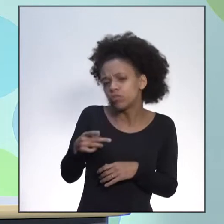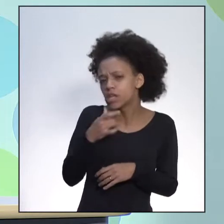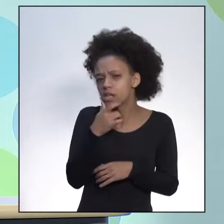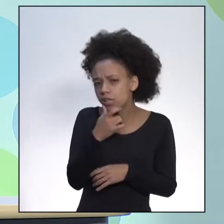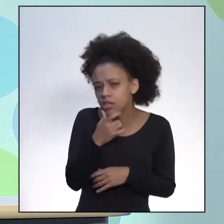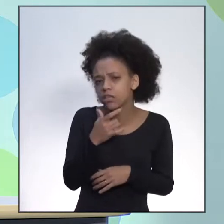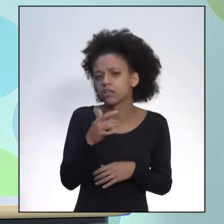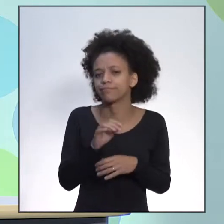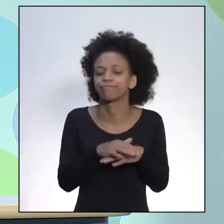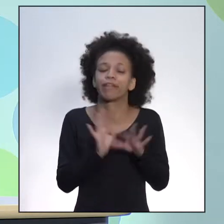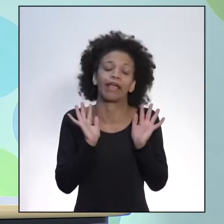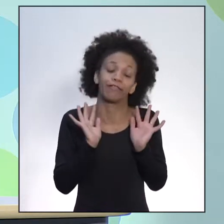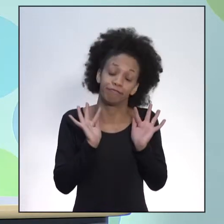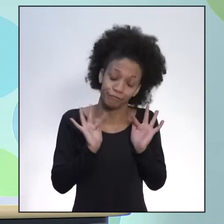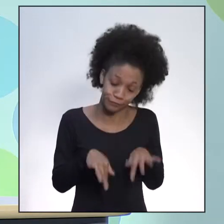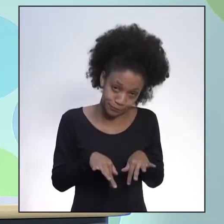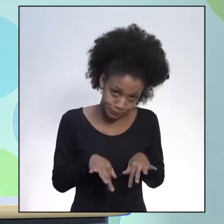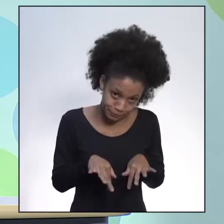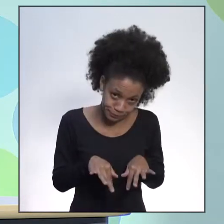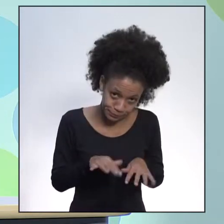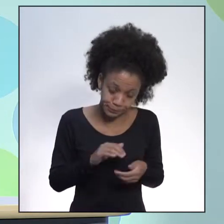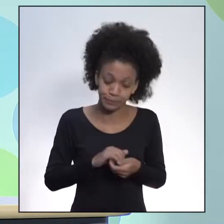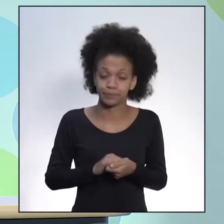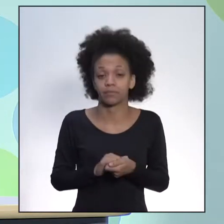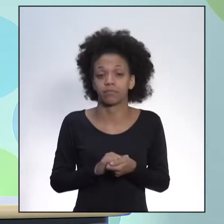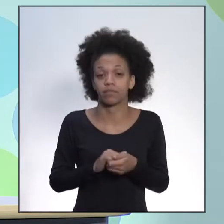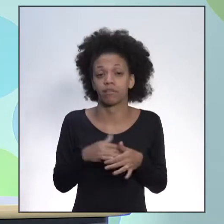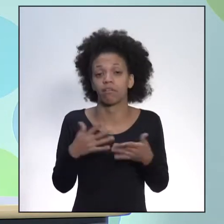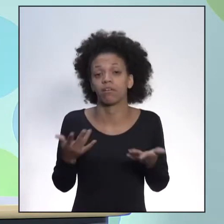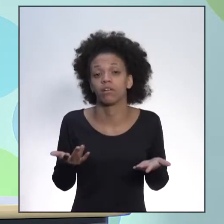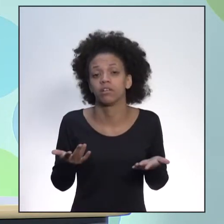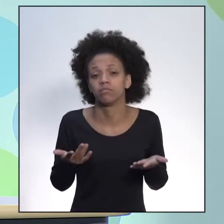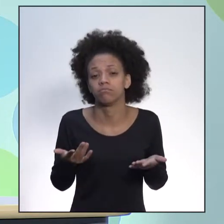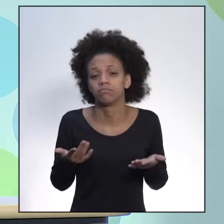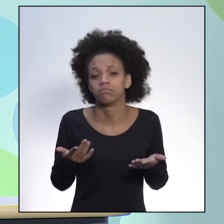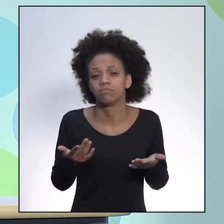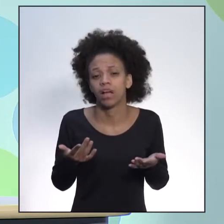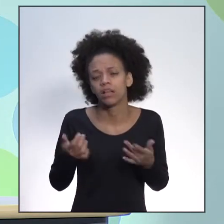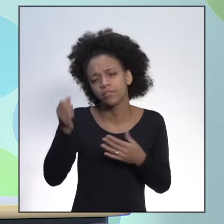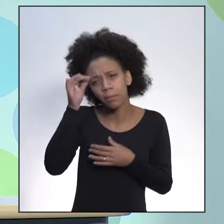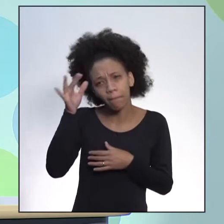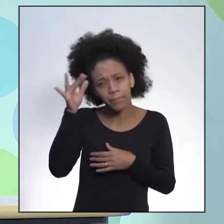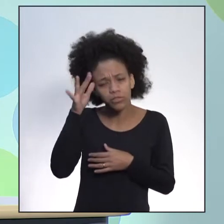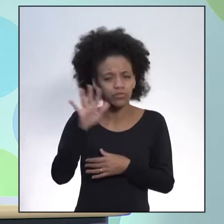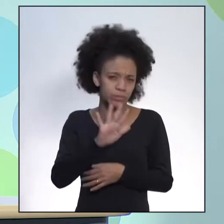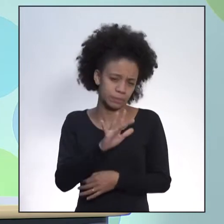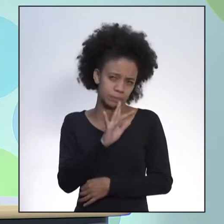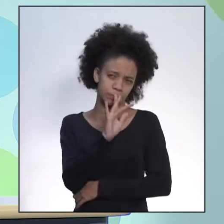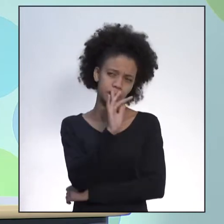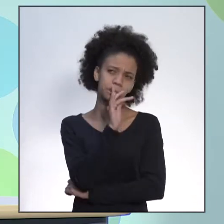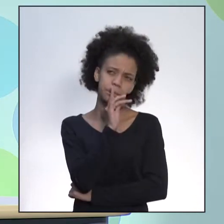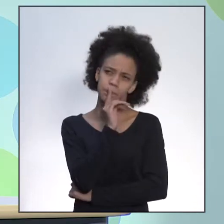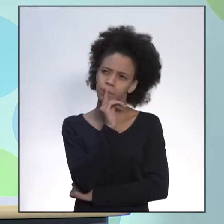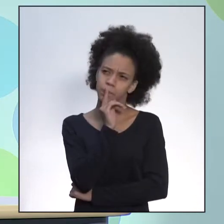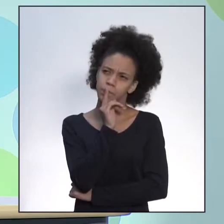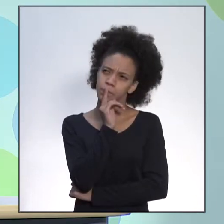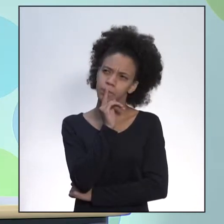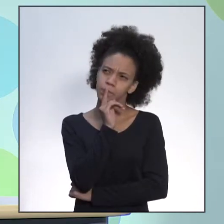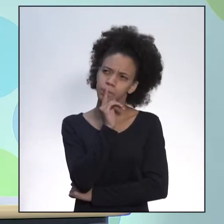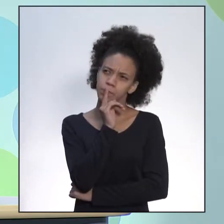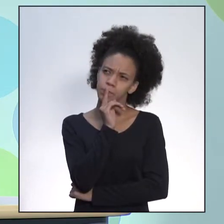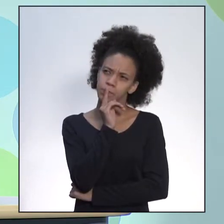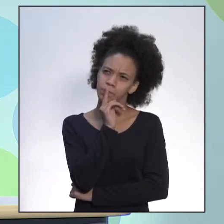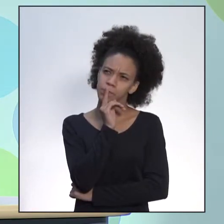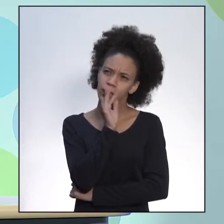enfim. E aí, a gente imagina assim, será que